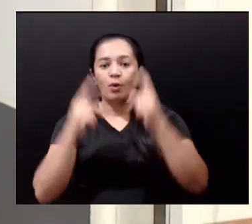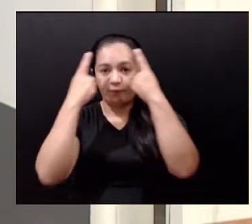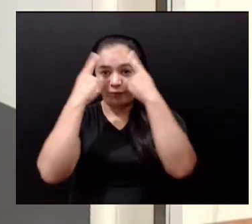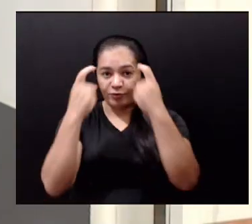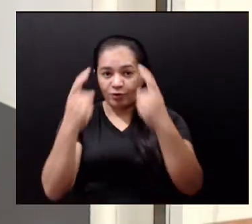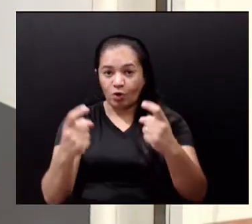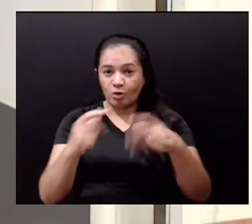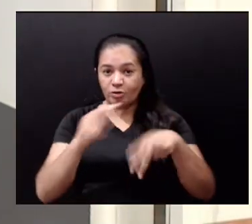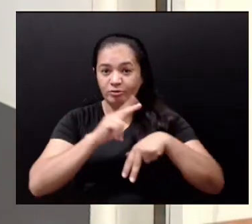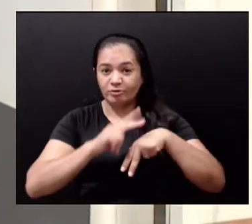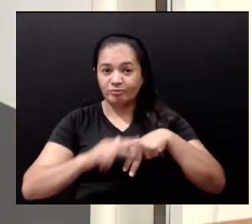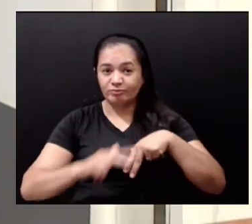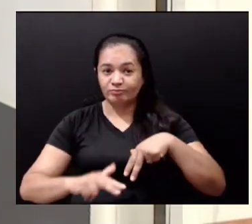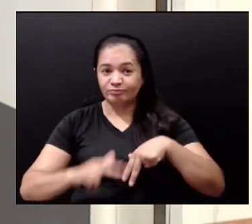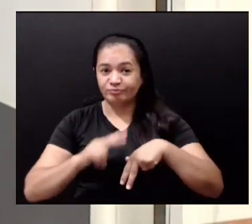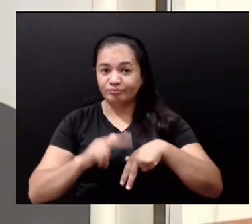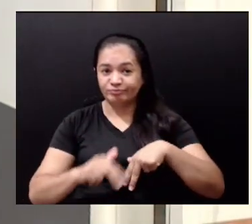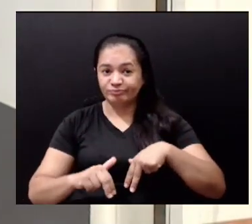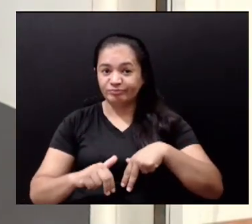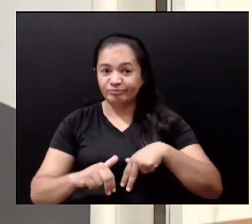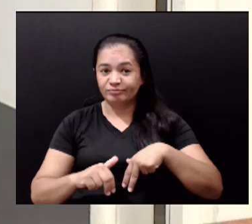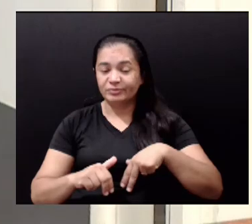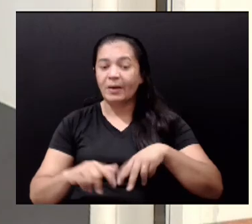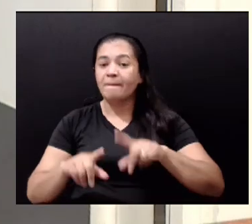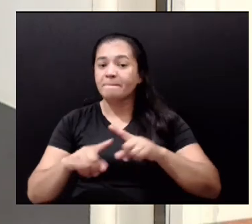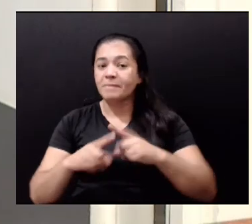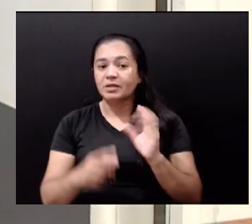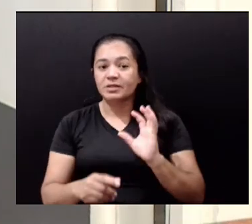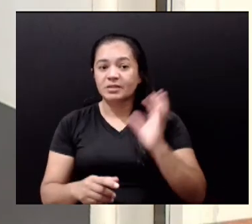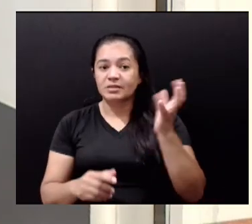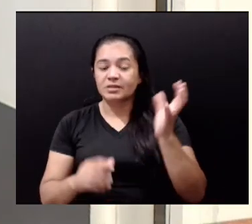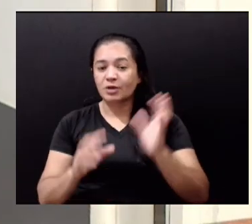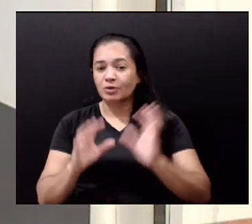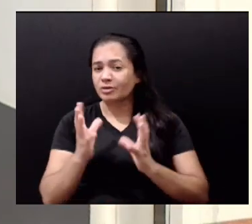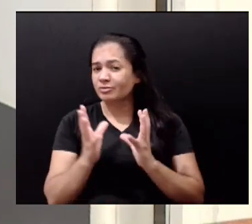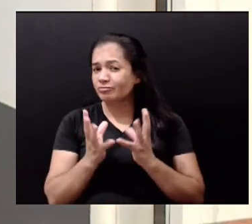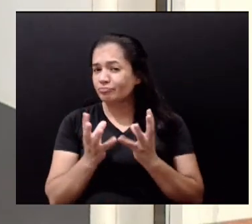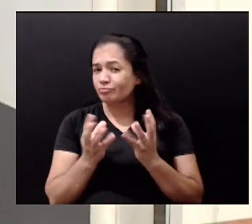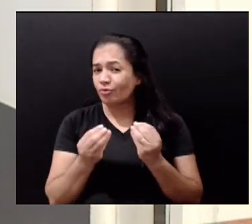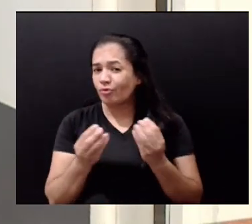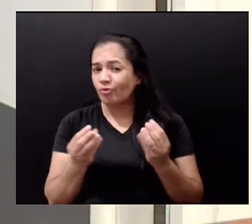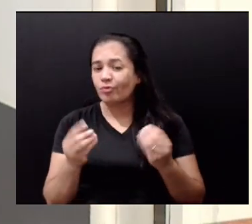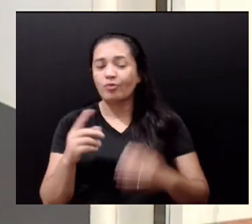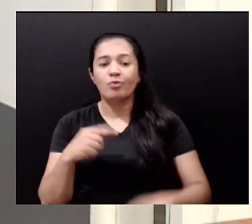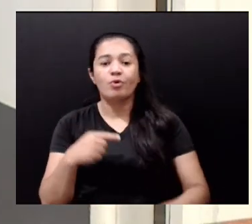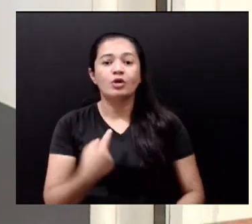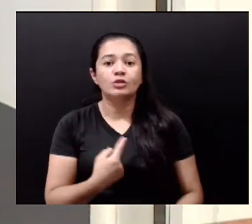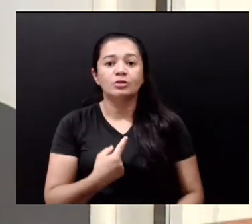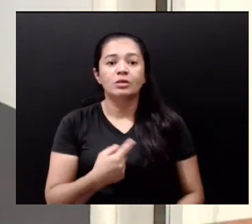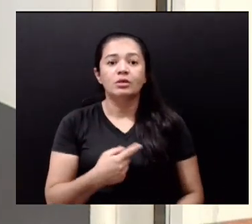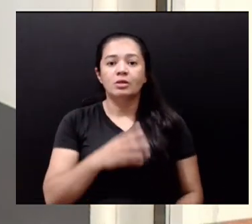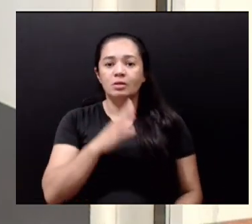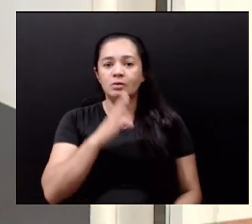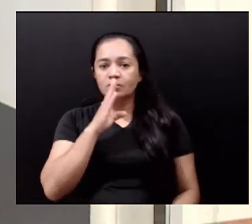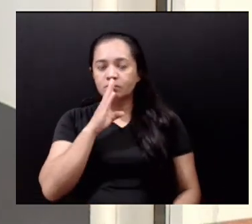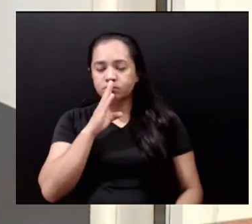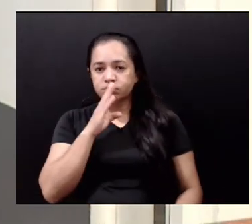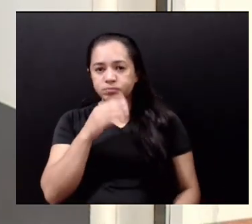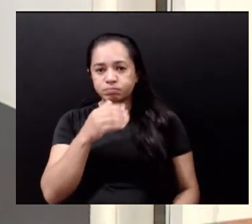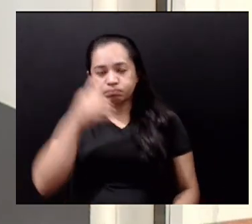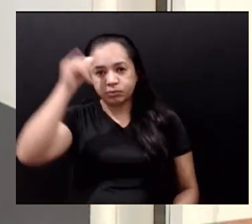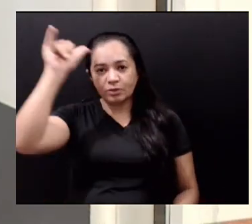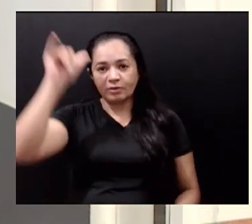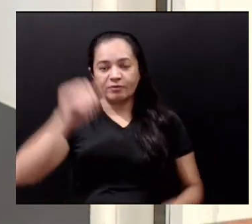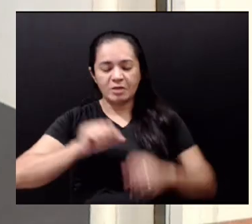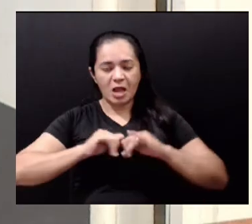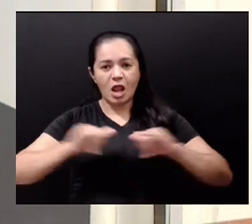nos dados do SIS9, mas ela acontece, né, acontece muito, porque quando a gente rompe os silêncios e sai, né, da esfera